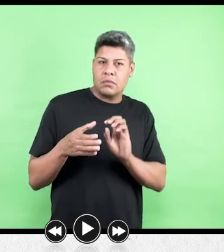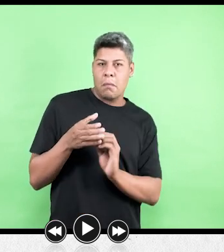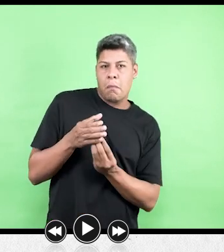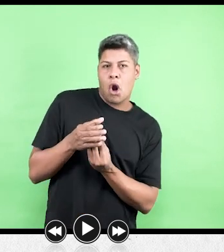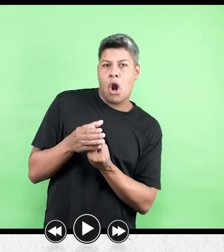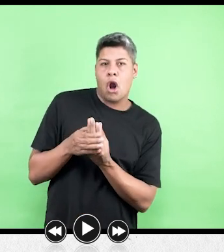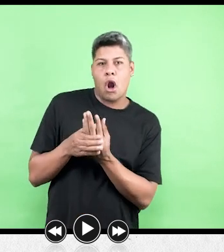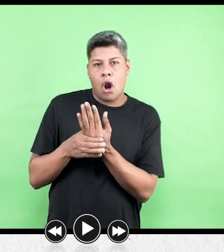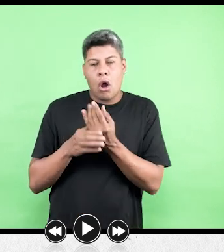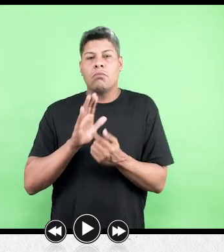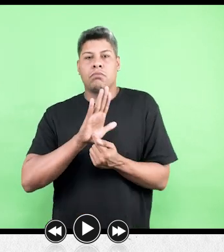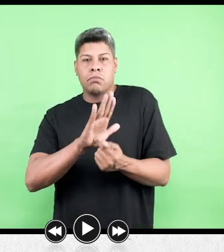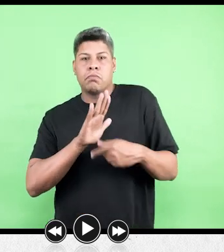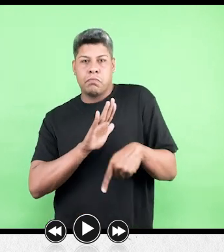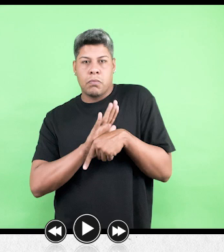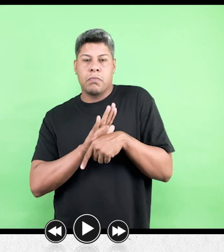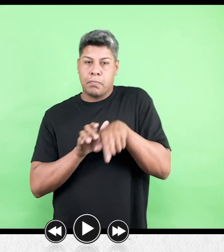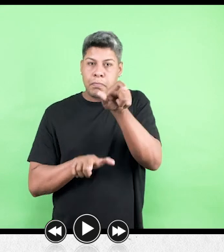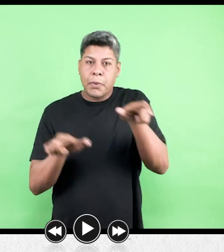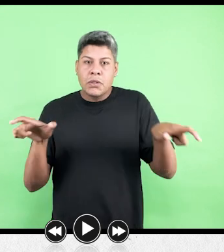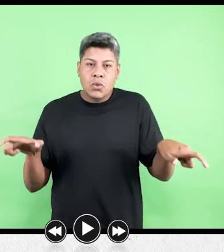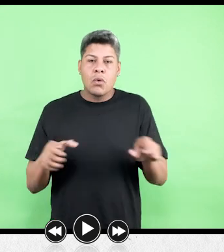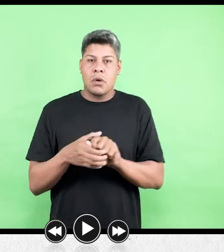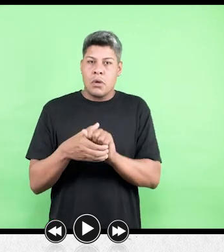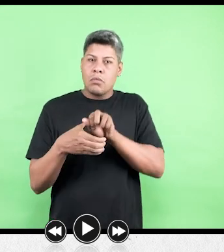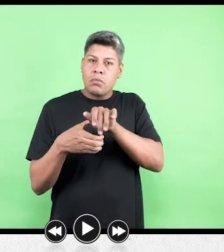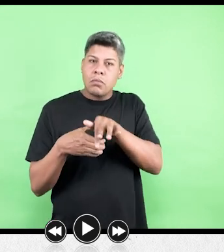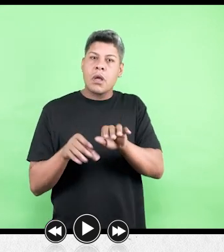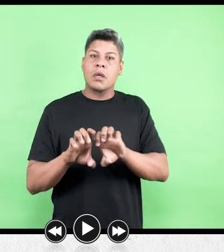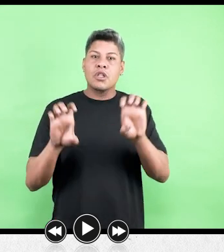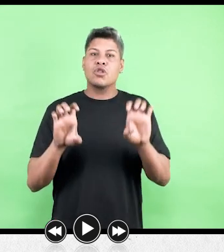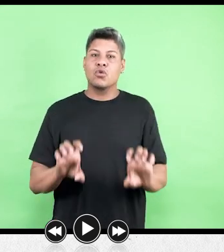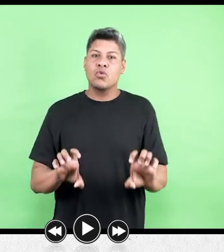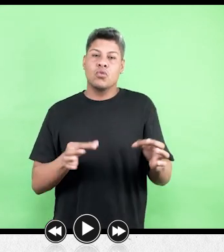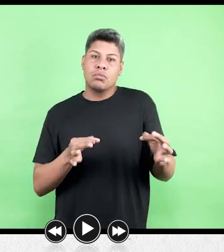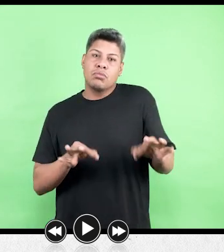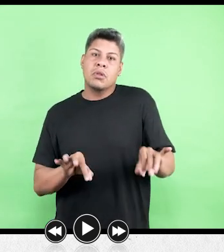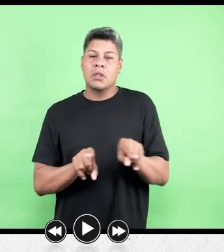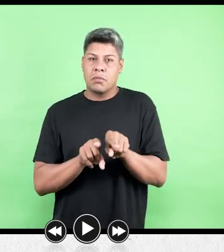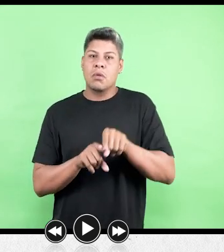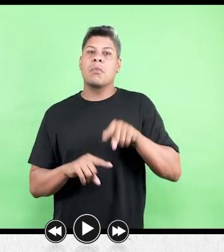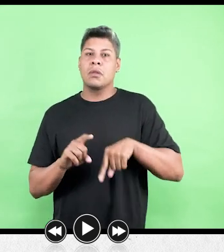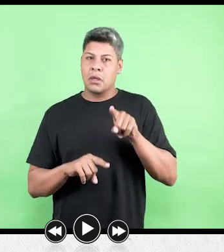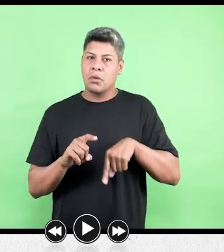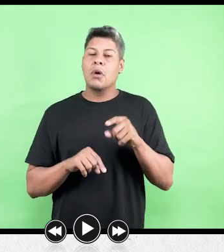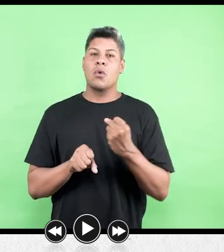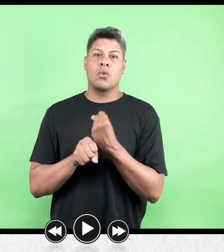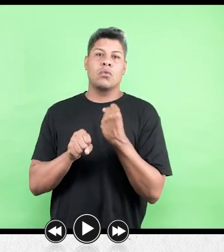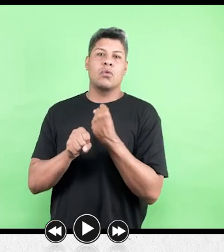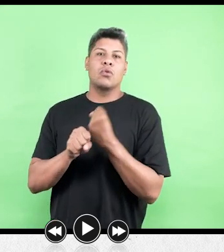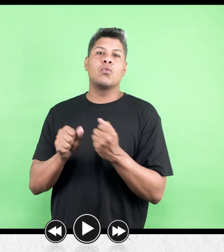vai destiná-la para o abastecimento público, a captação, que vai ser a estrutura propriamente, né? E os dispositivos que estão construídos